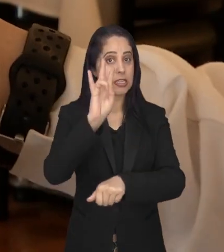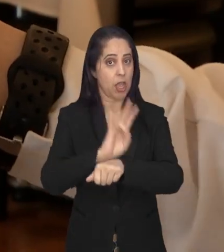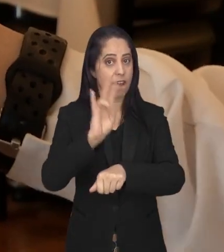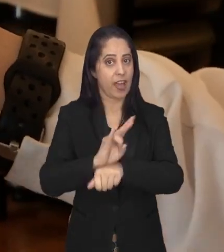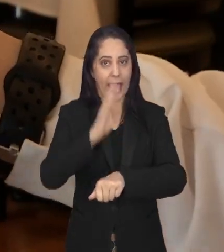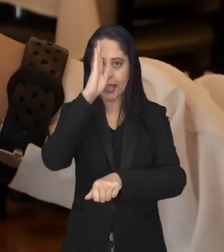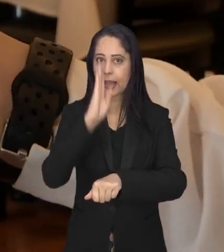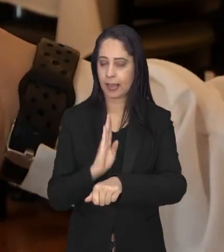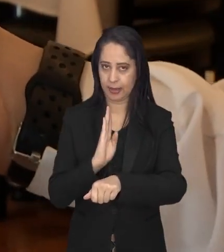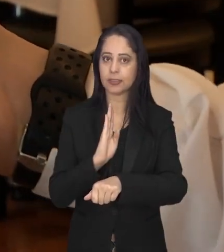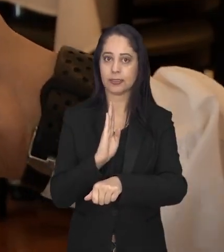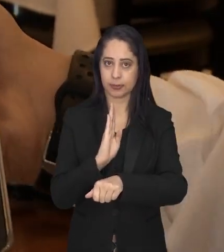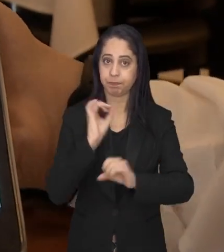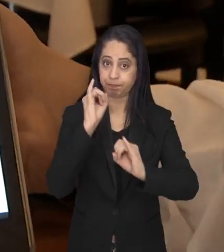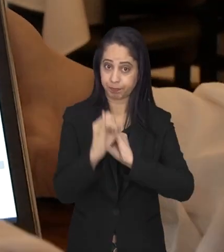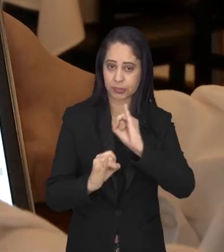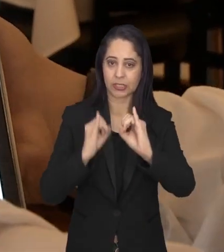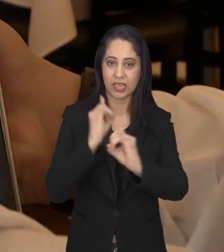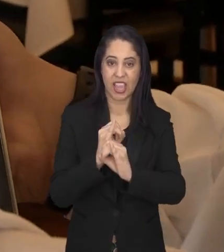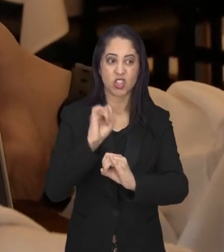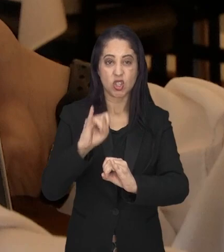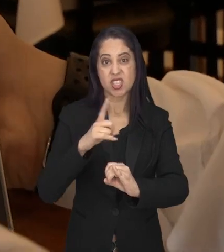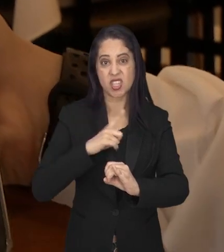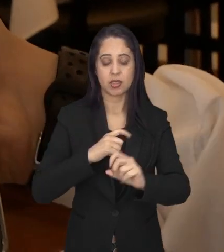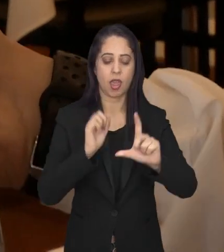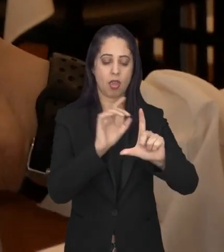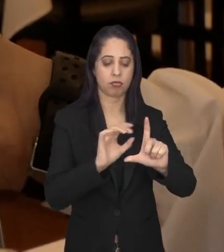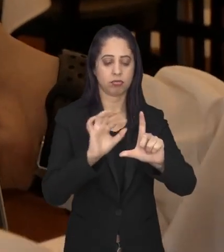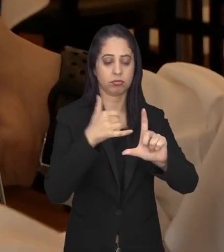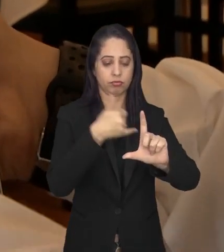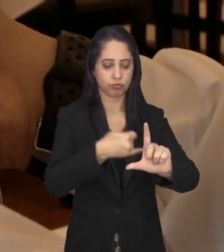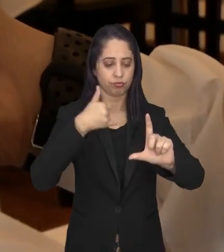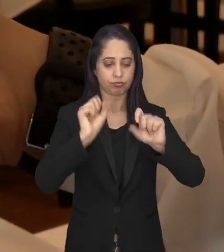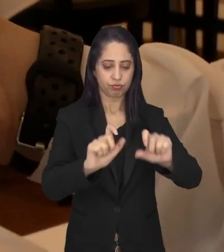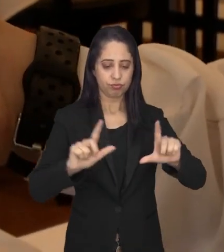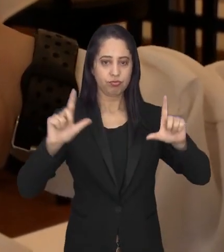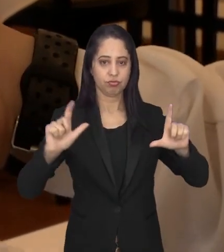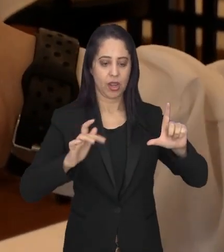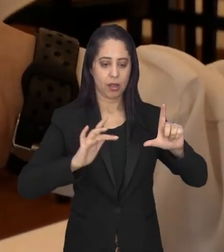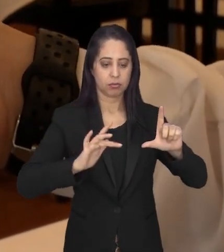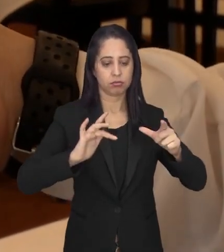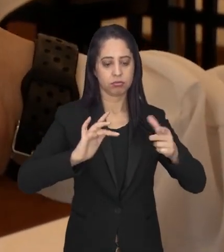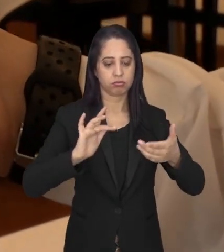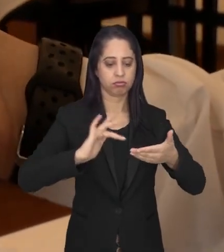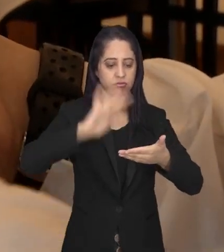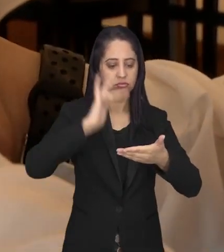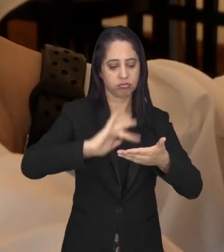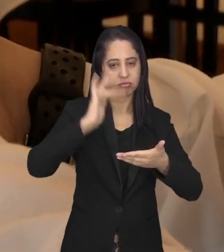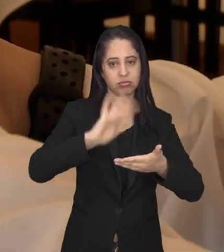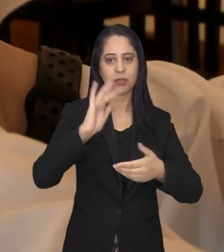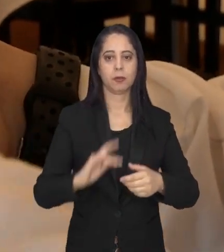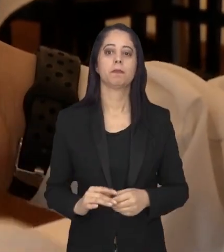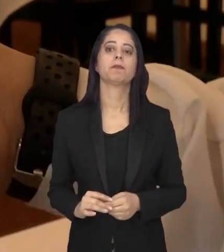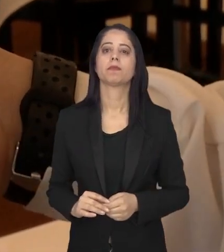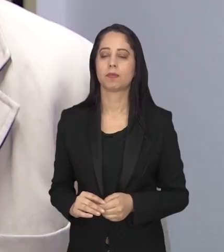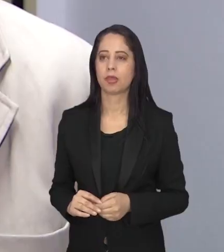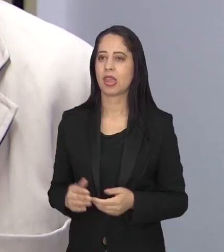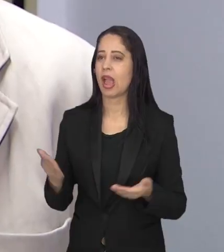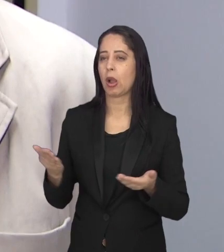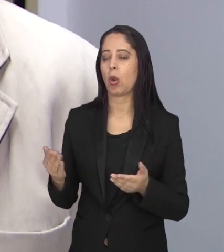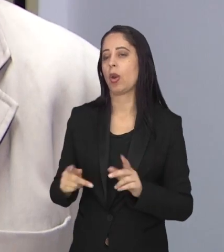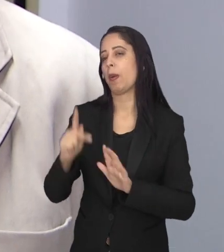acho que o digital ainda está com mais preferência, né? Mas tem as pessoas, tem os clientes tradicionais,